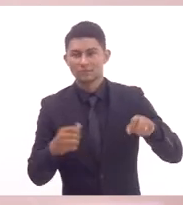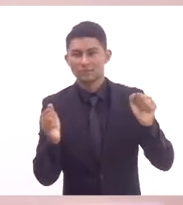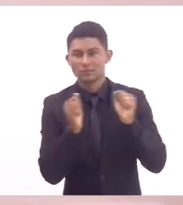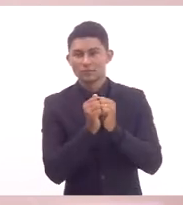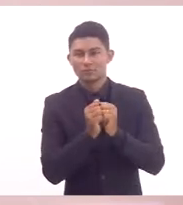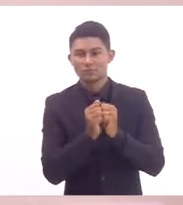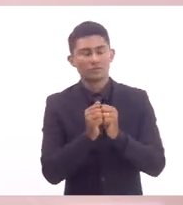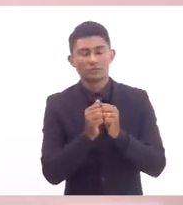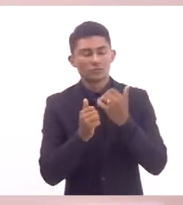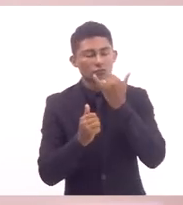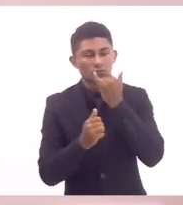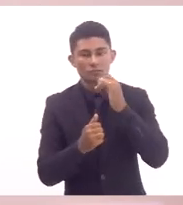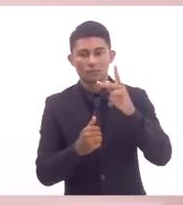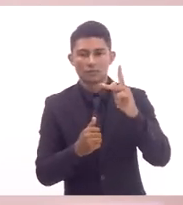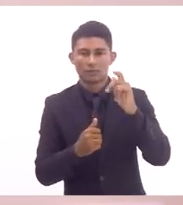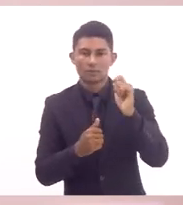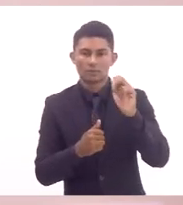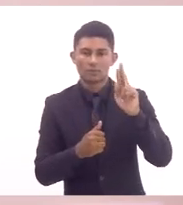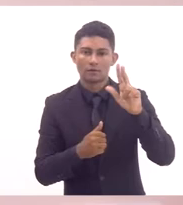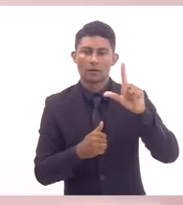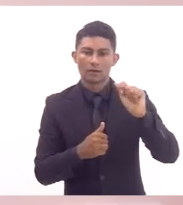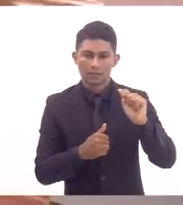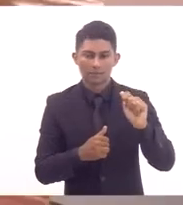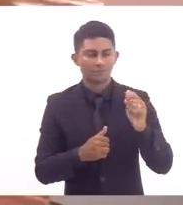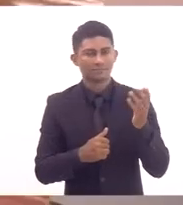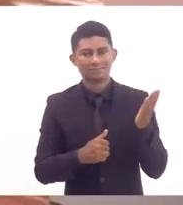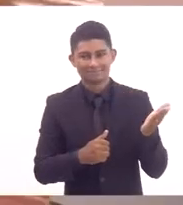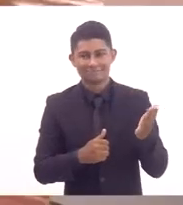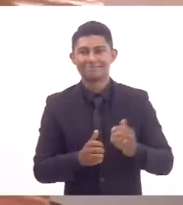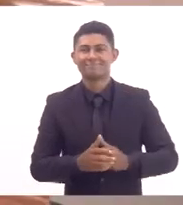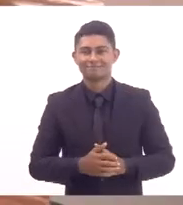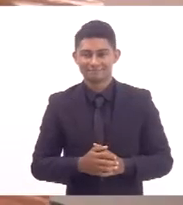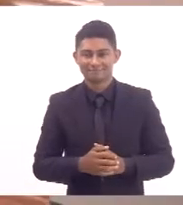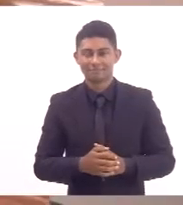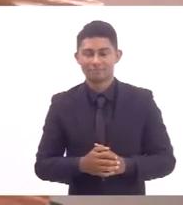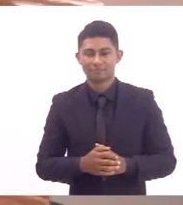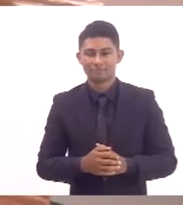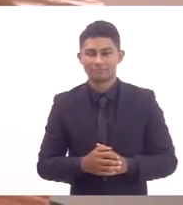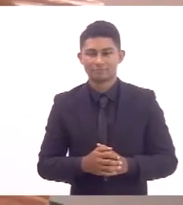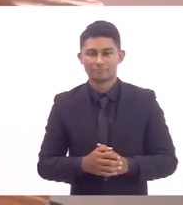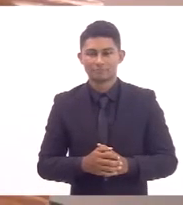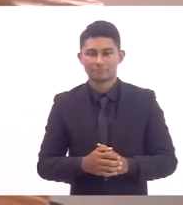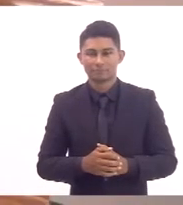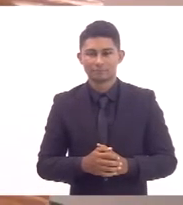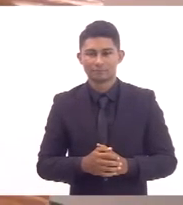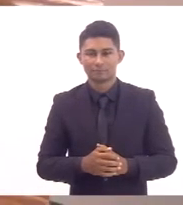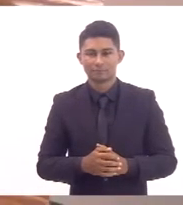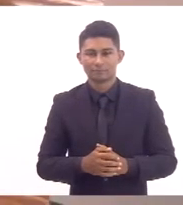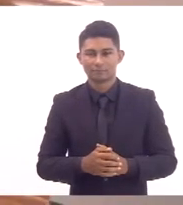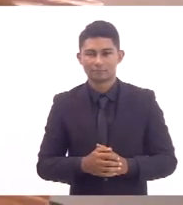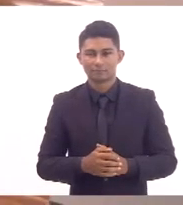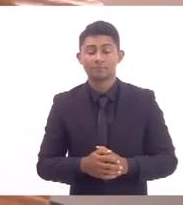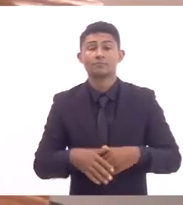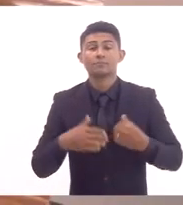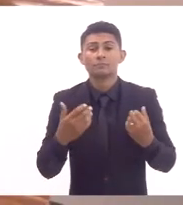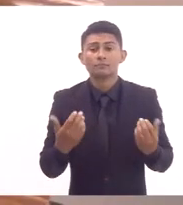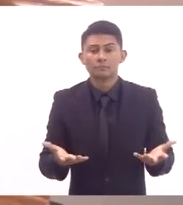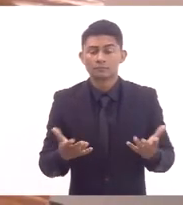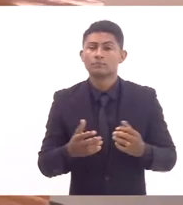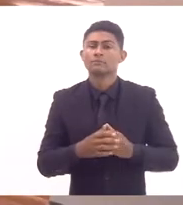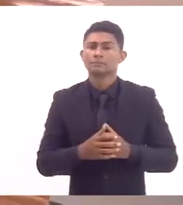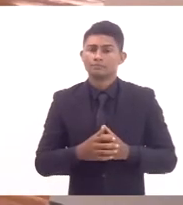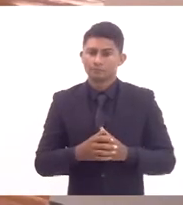Carla perdão Carla Brasil um é enfim e como que a